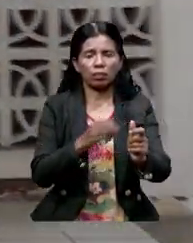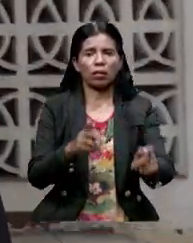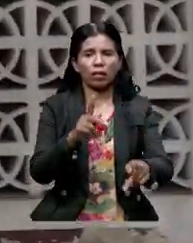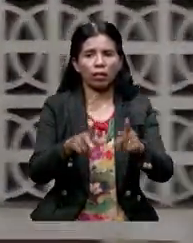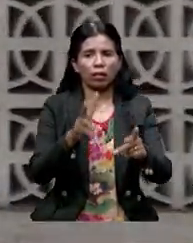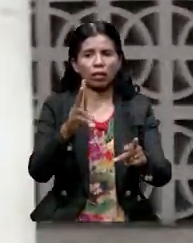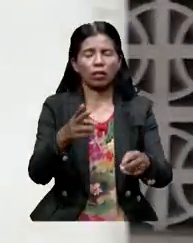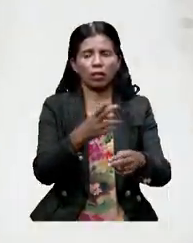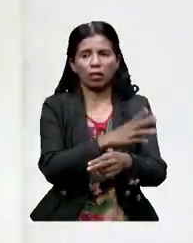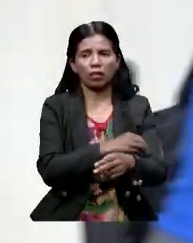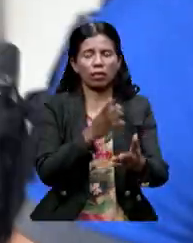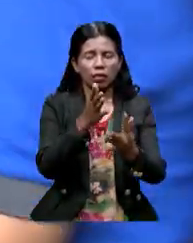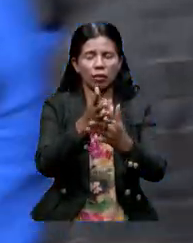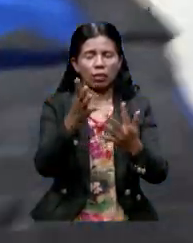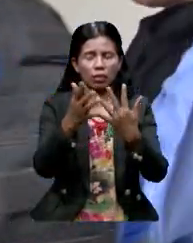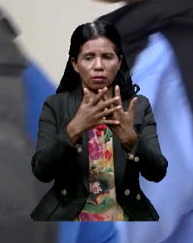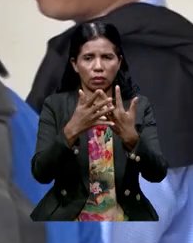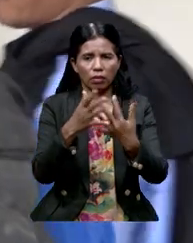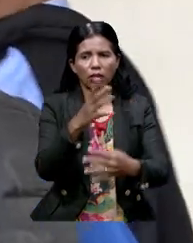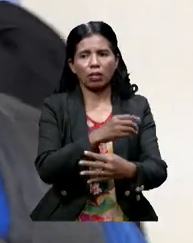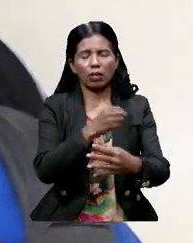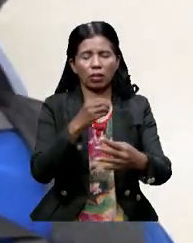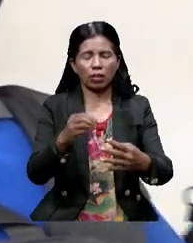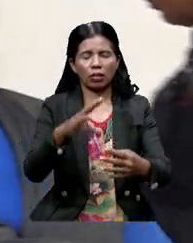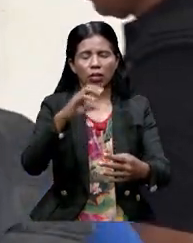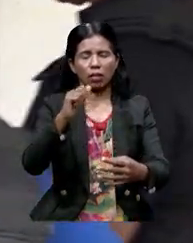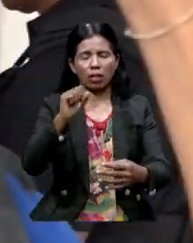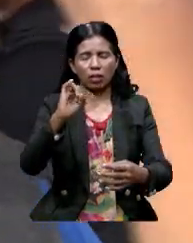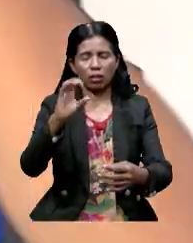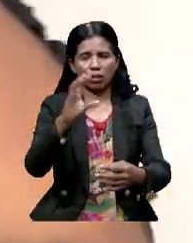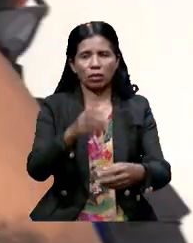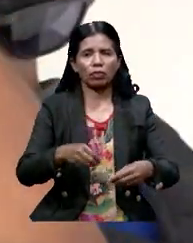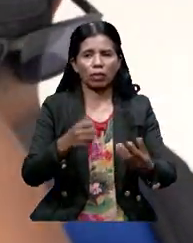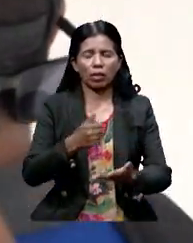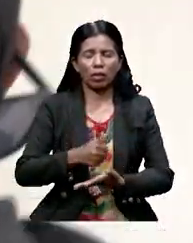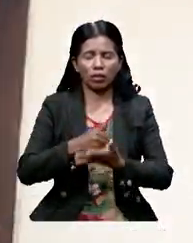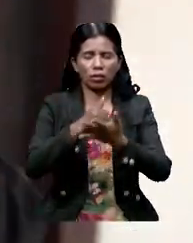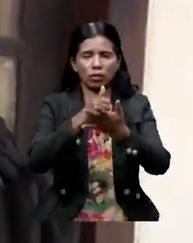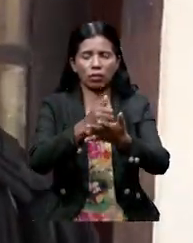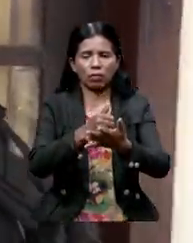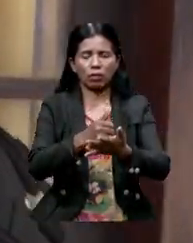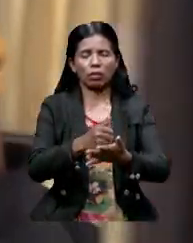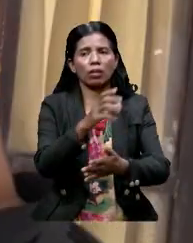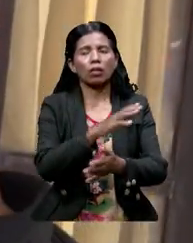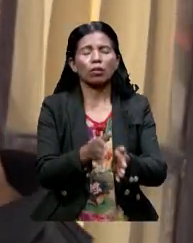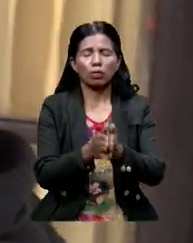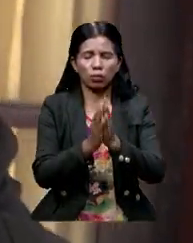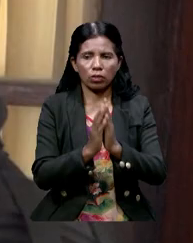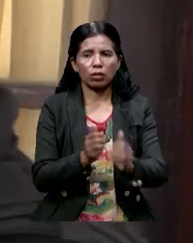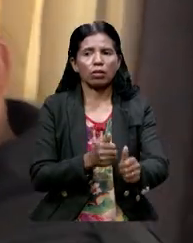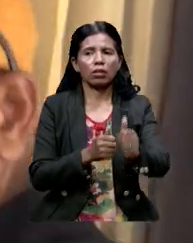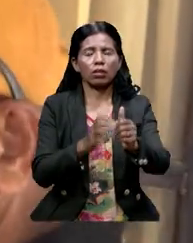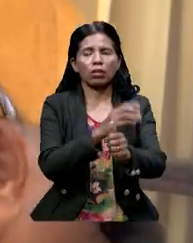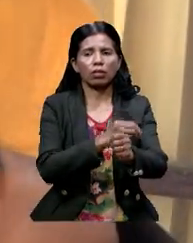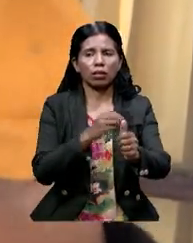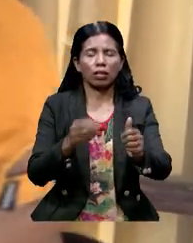ou medida prisão preventiva, enquanto advogado Câncio Freitas Nebe for assistência legal ba arguido, Russo auto-aplica ou medida